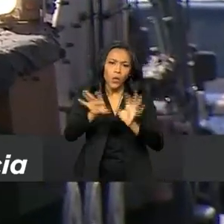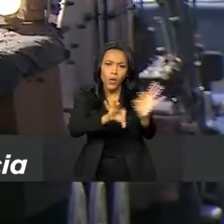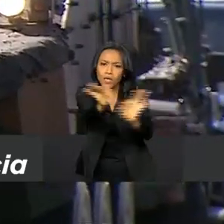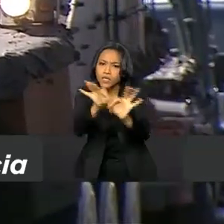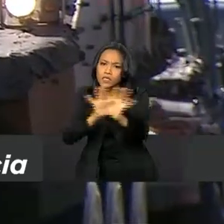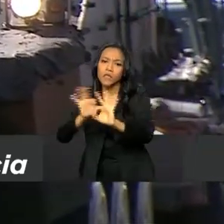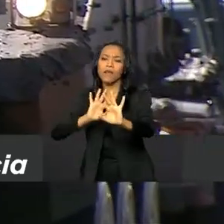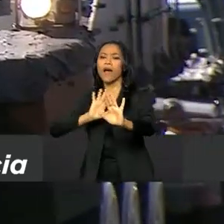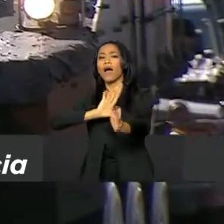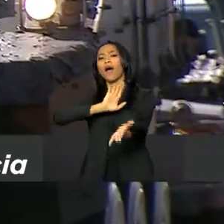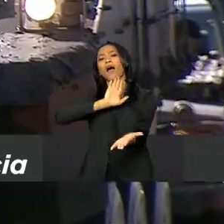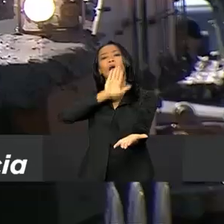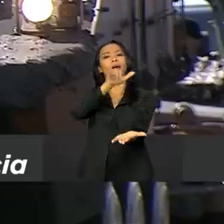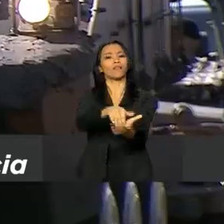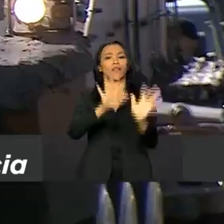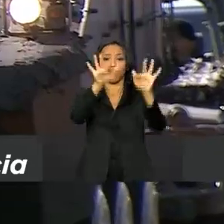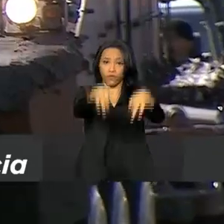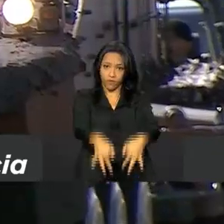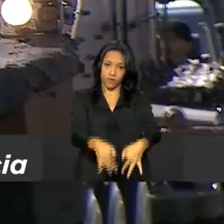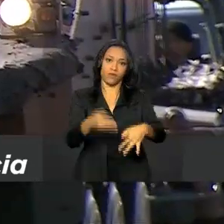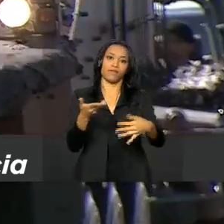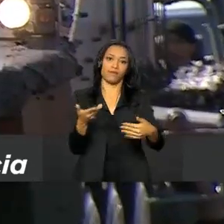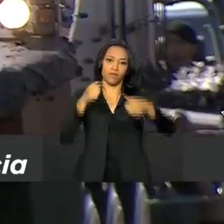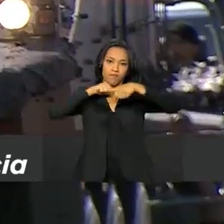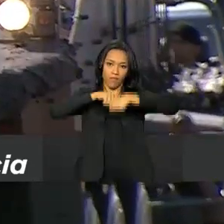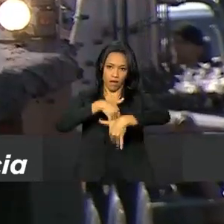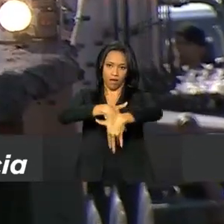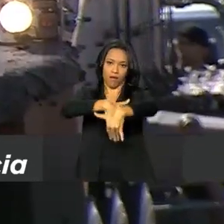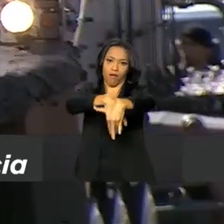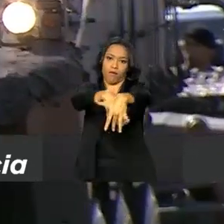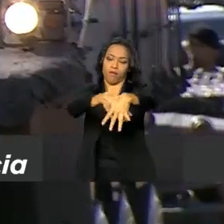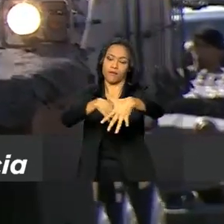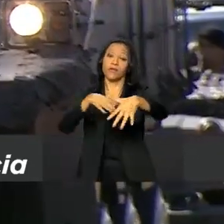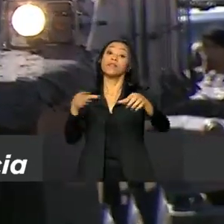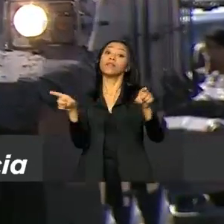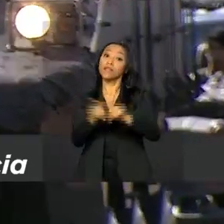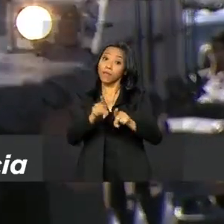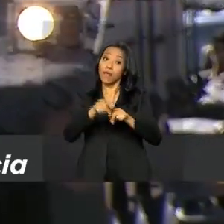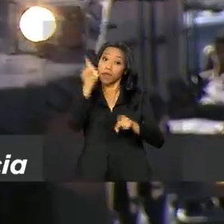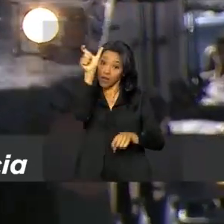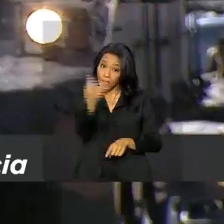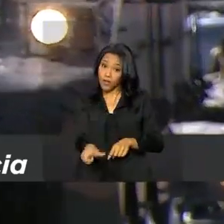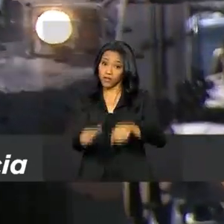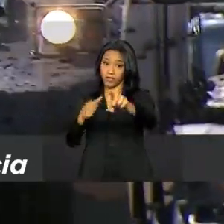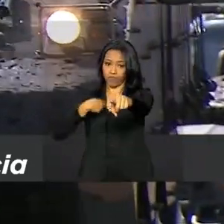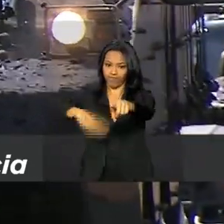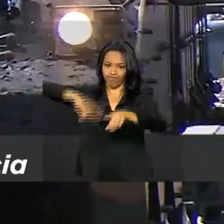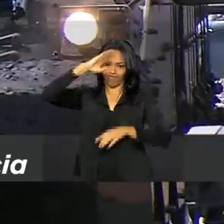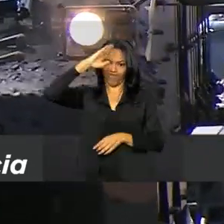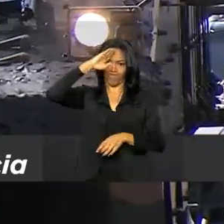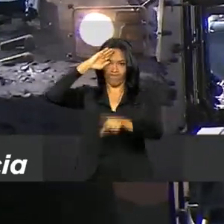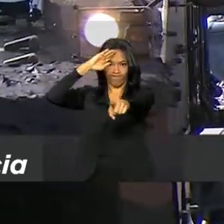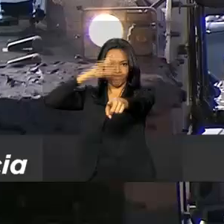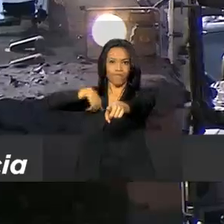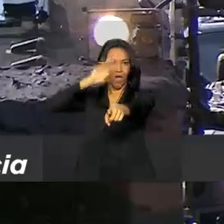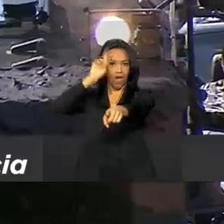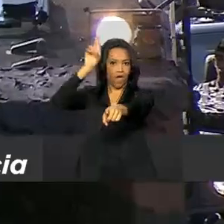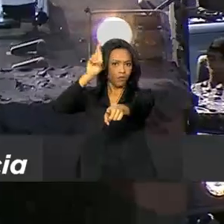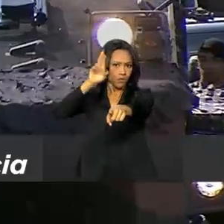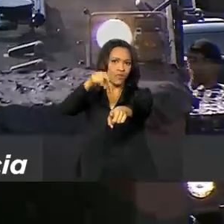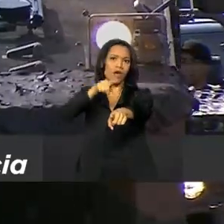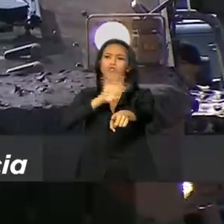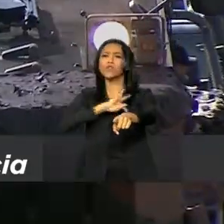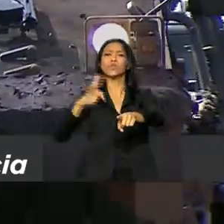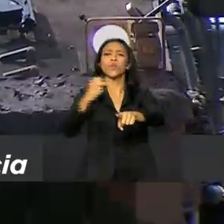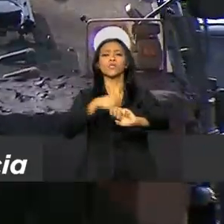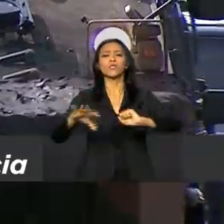até o final do desfile, no encerramento, e também é o responsável por toda a parte de